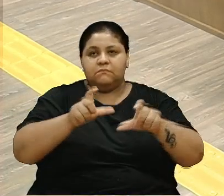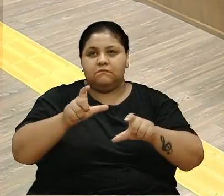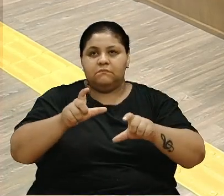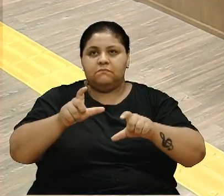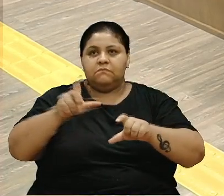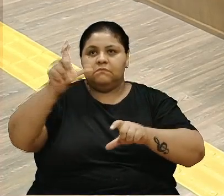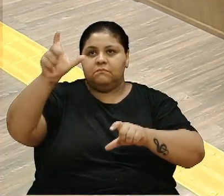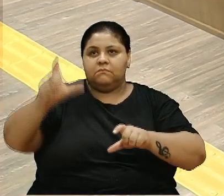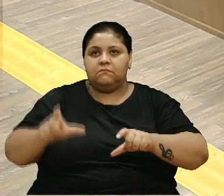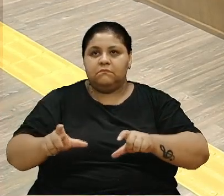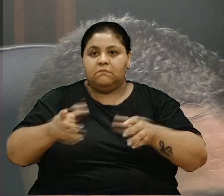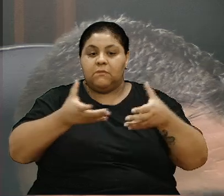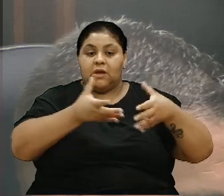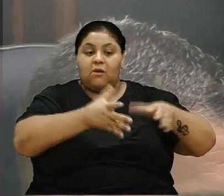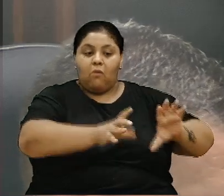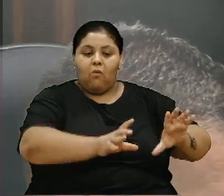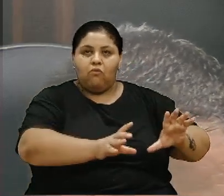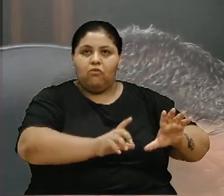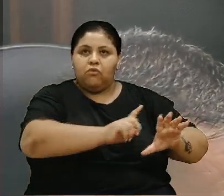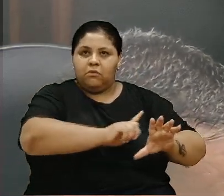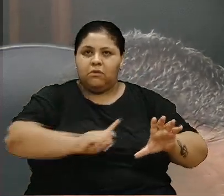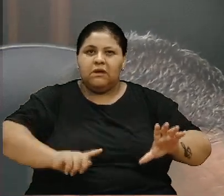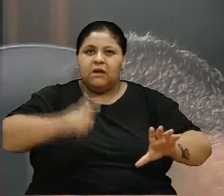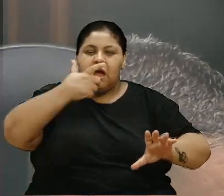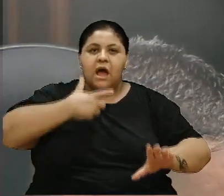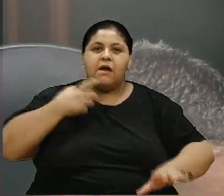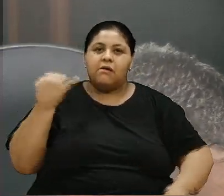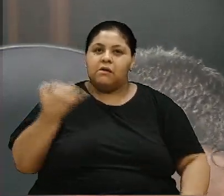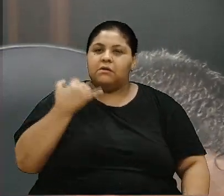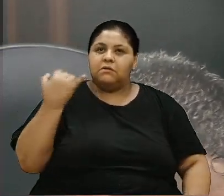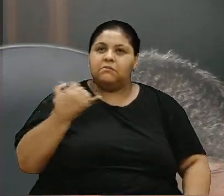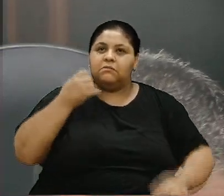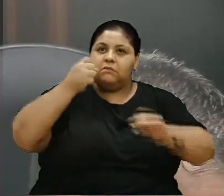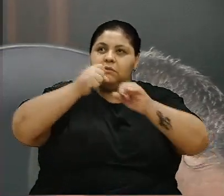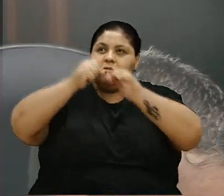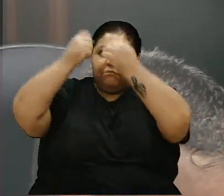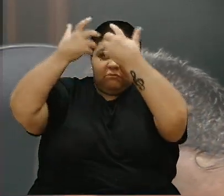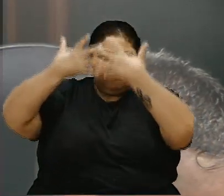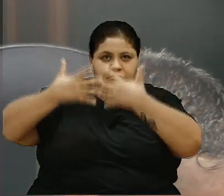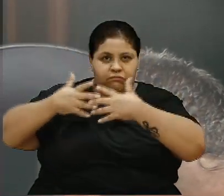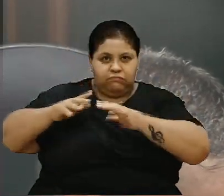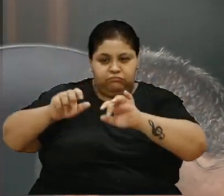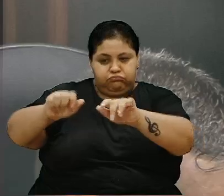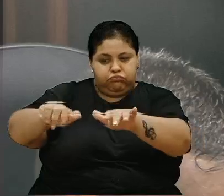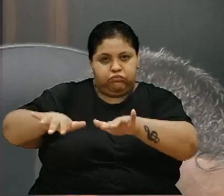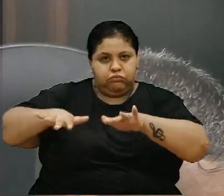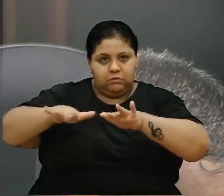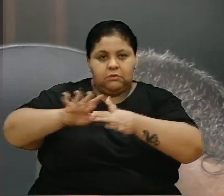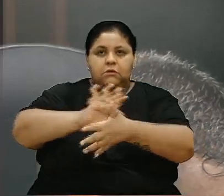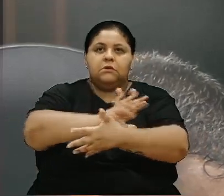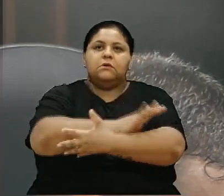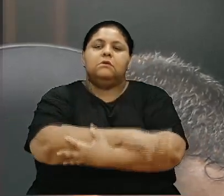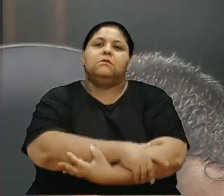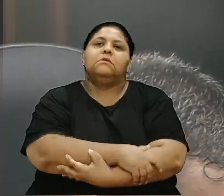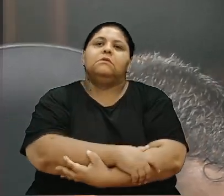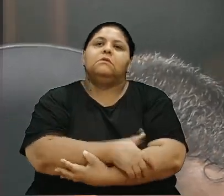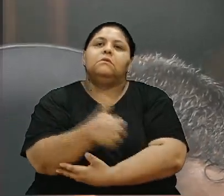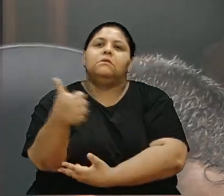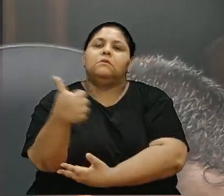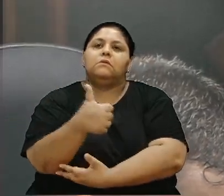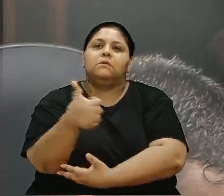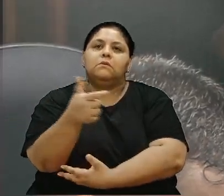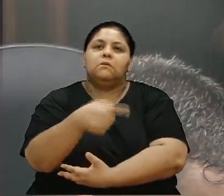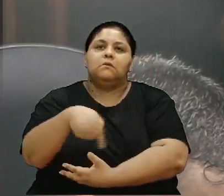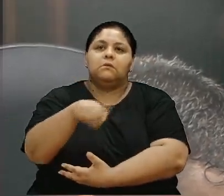partido que é da oposição do governo, acho que é importante trazer algumas coisas aqui para o plenário, Primeiro, que nós